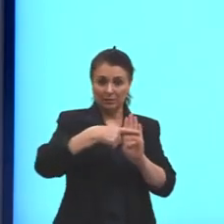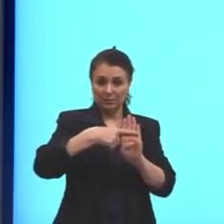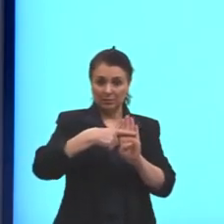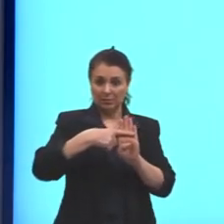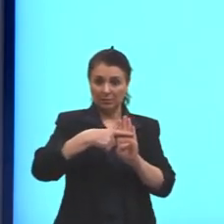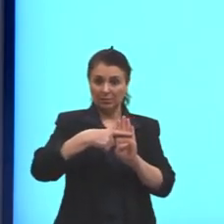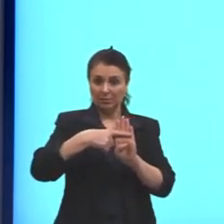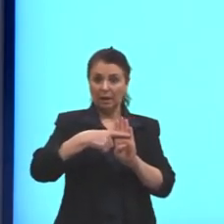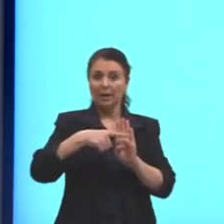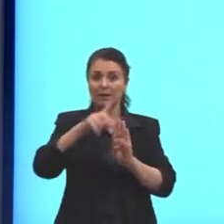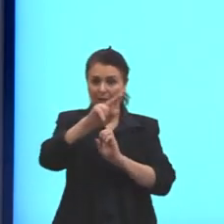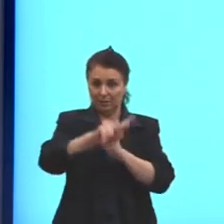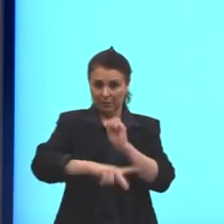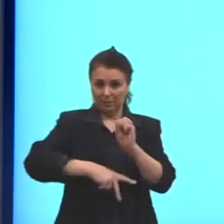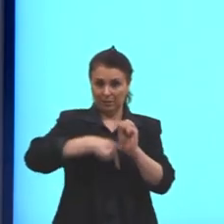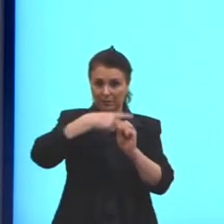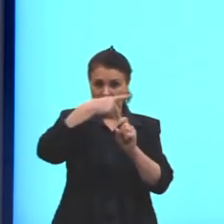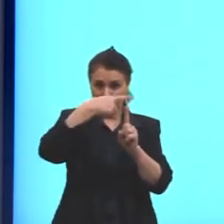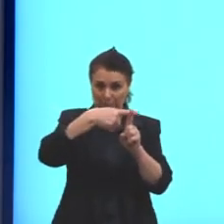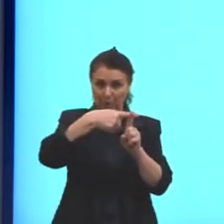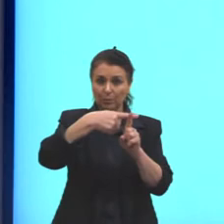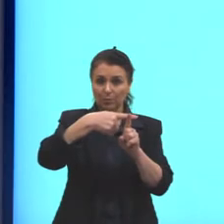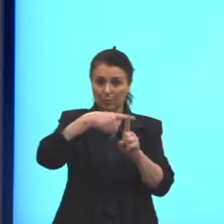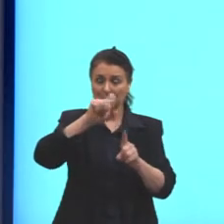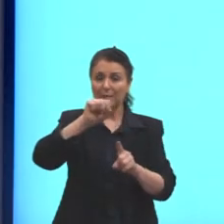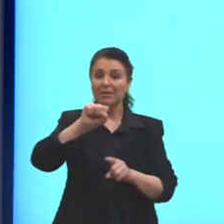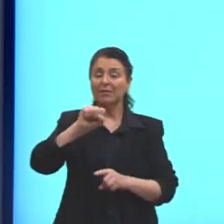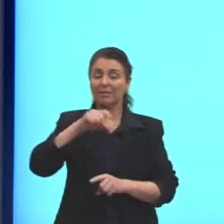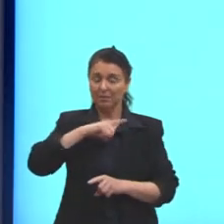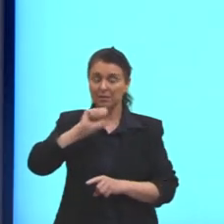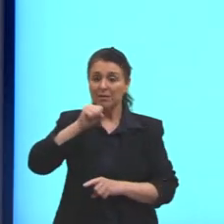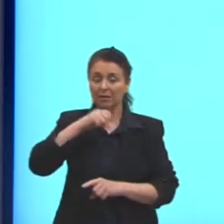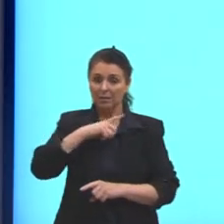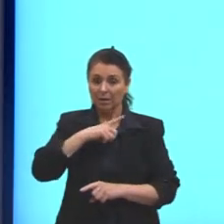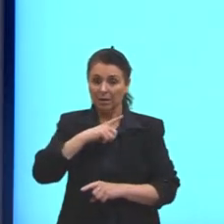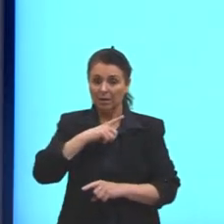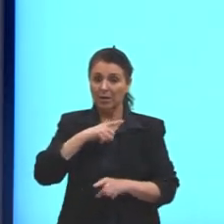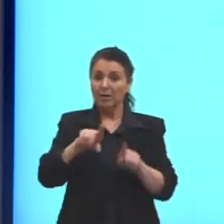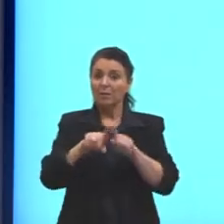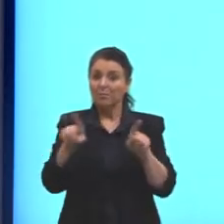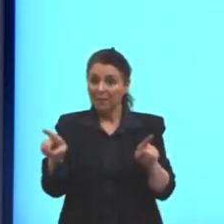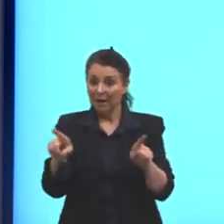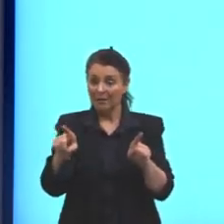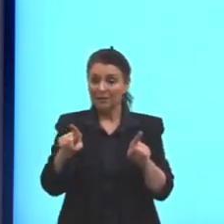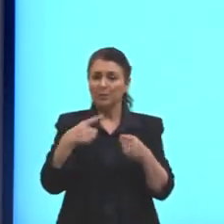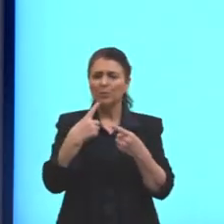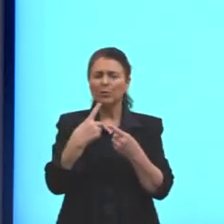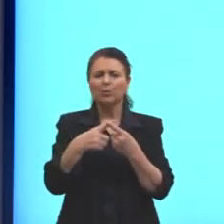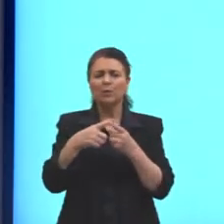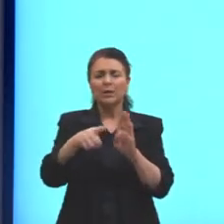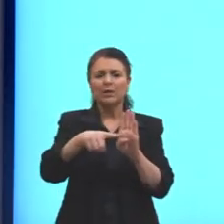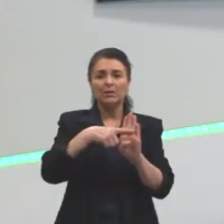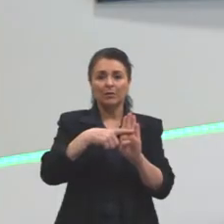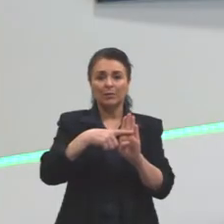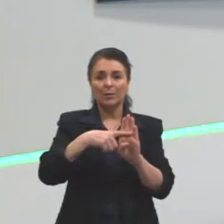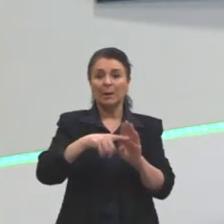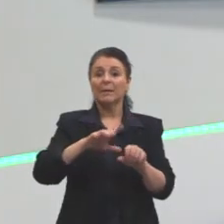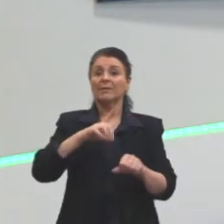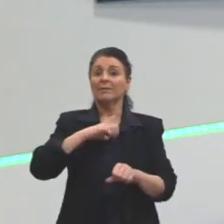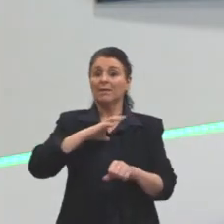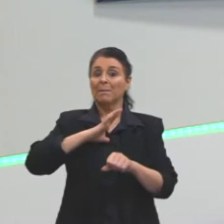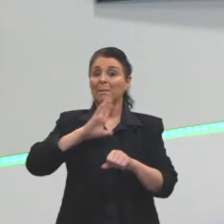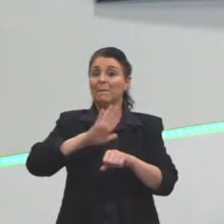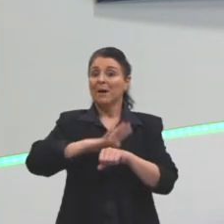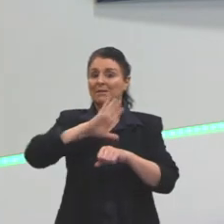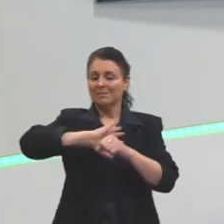prótons aqui a gente só tá frisando que ele tá negativo porque ele tem mais carga negativa né ele